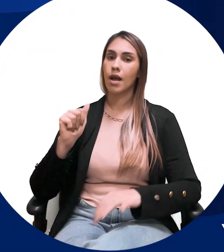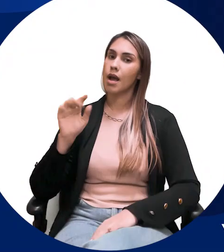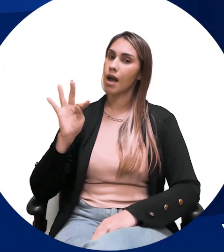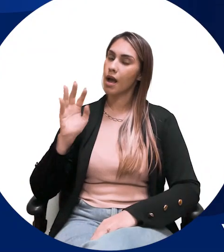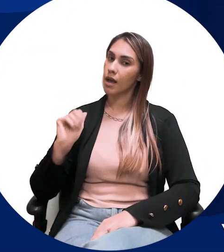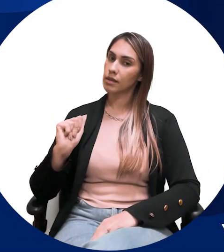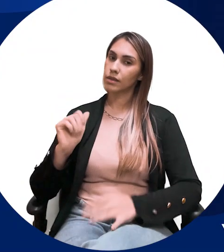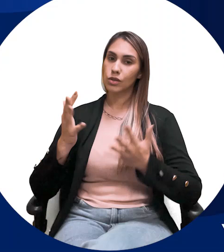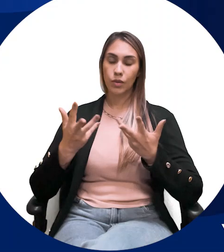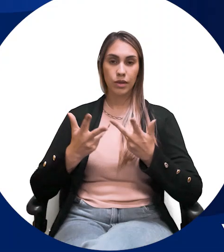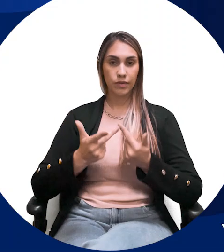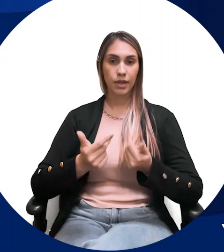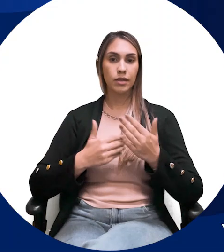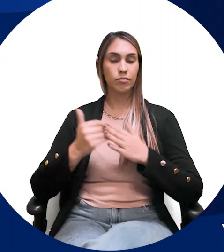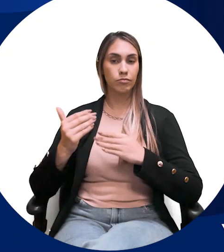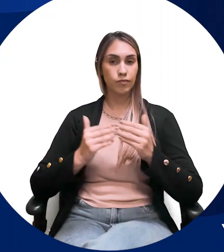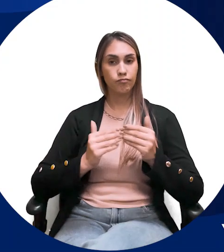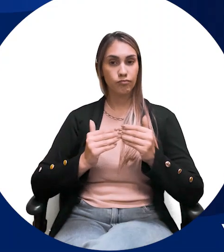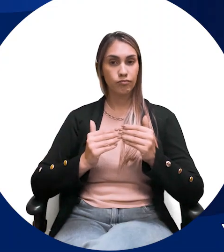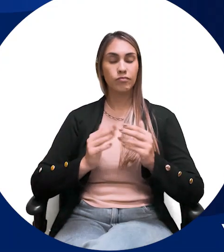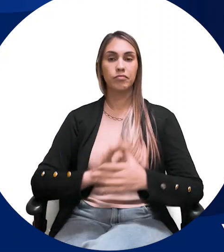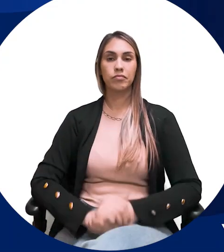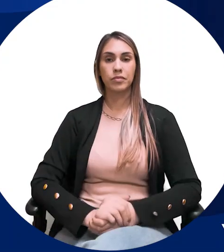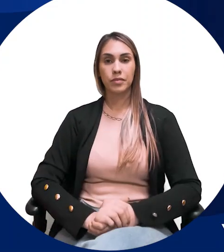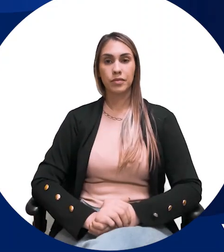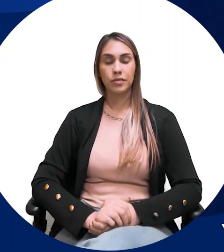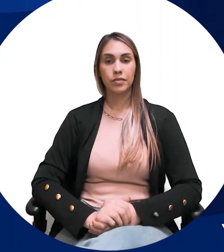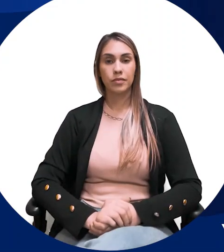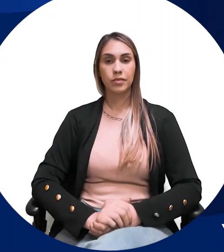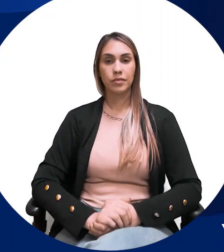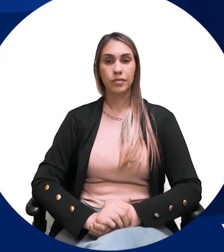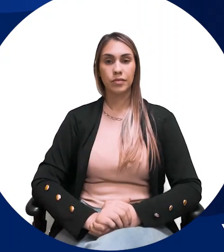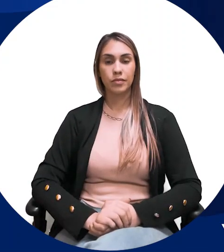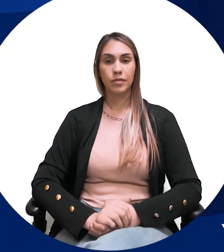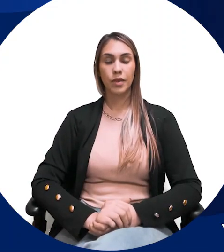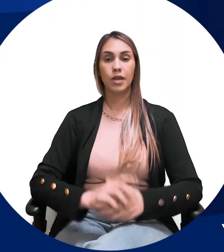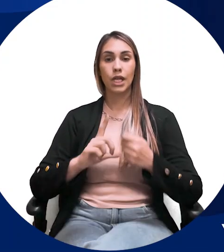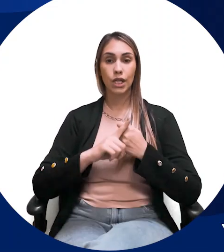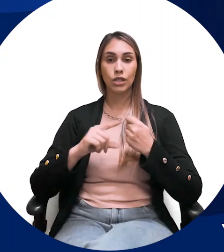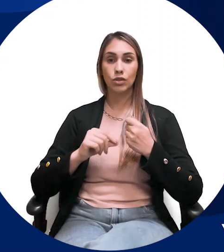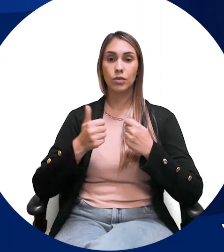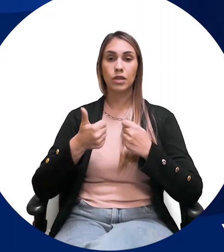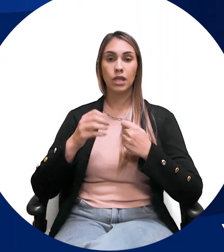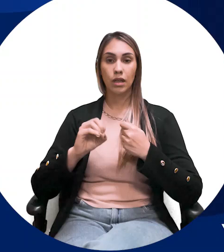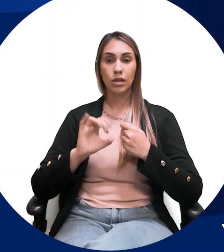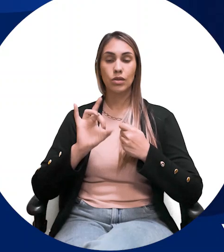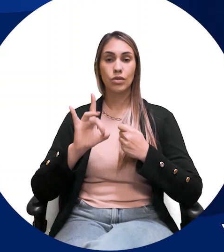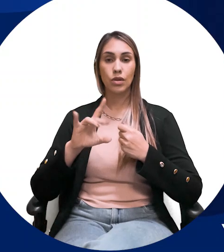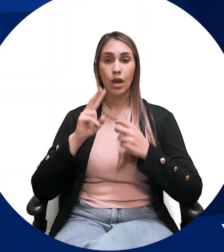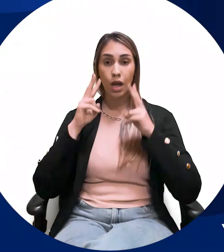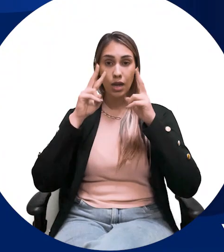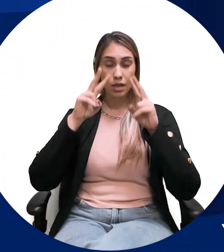de ato de concessão de qualificação profissional em Diário Oficial do Estado de Mato Grosso, IOMAT. Artigo